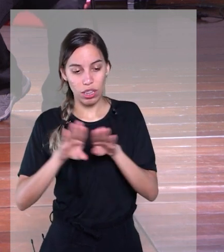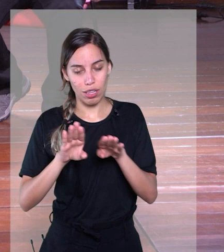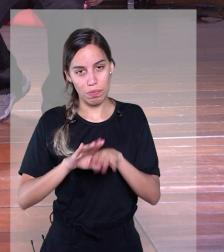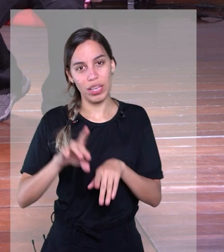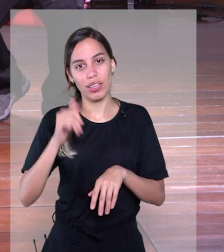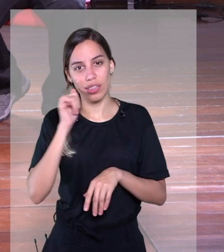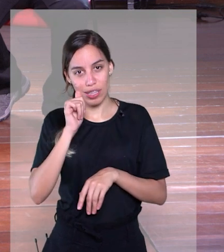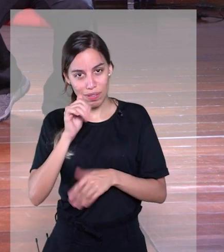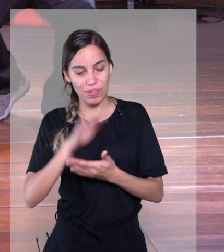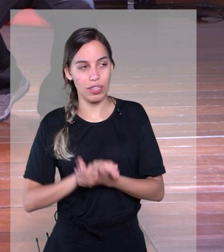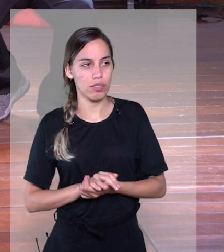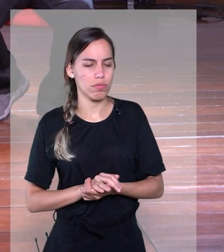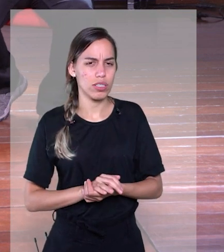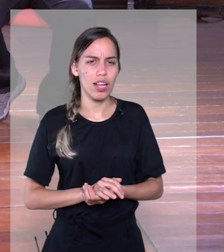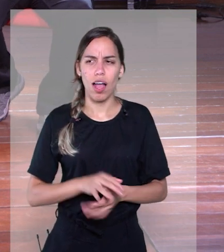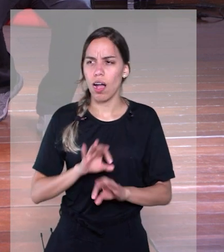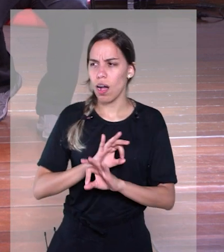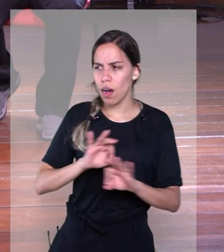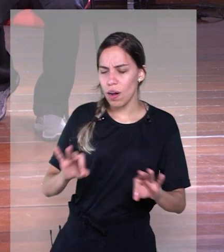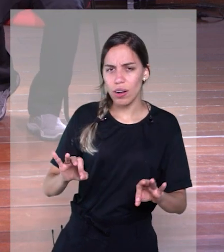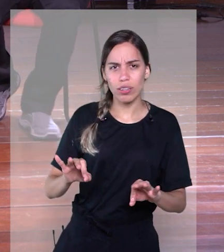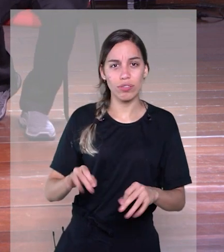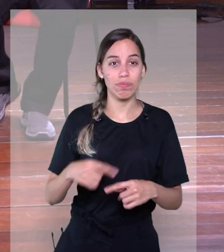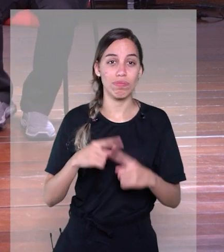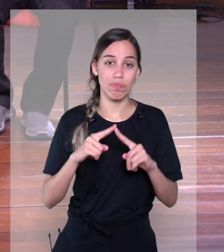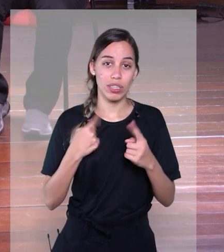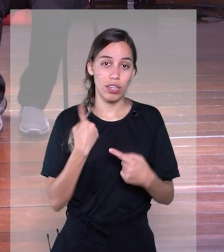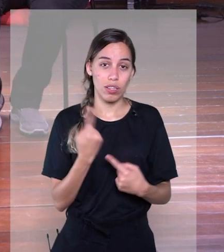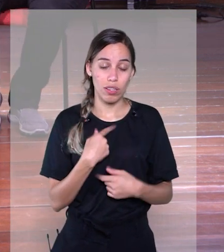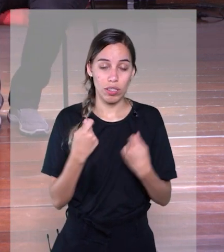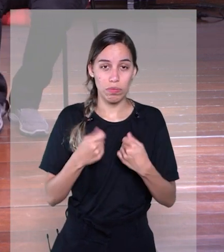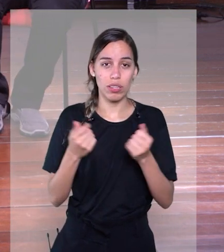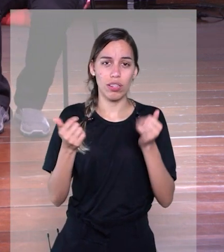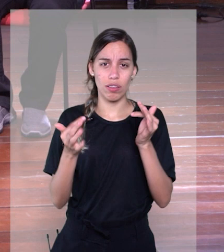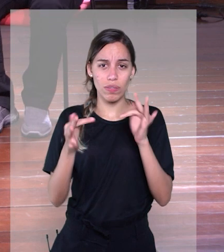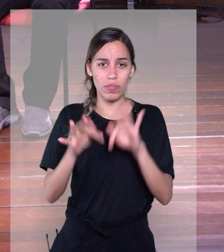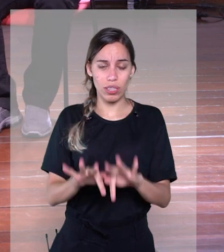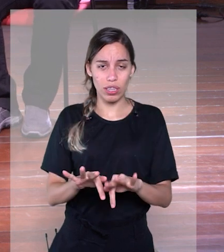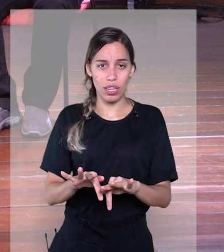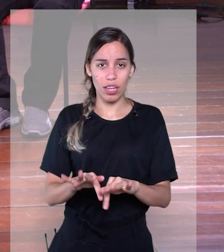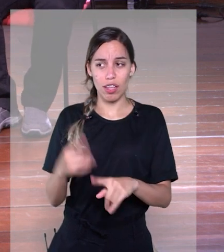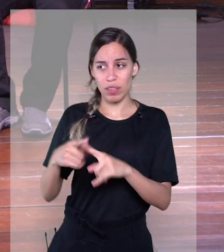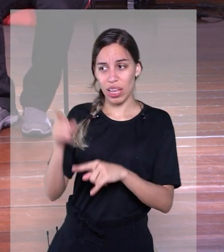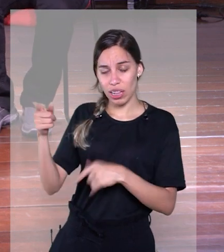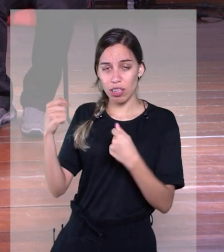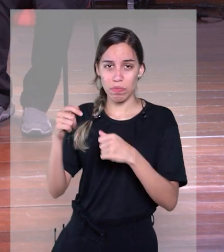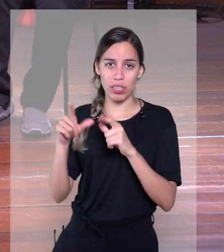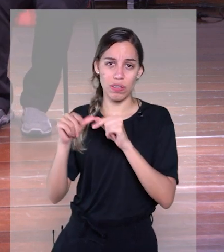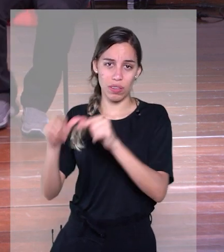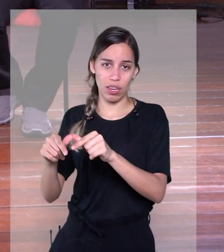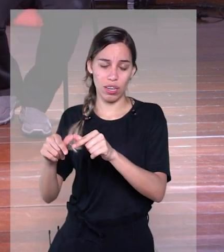Incrível, gente. Infelizmente, nós temos que encerrar, porque tem que viajar, temos tempo aí para... E vamos aproveitar o livro, vamos passar o fim de